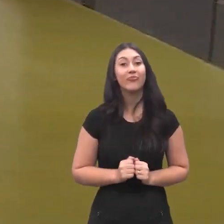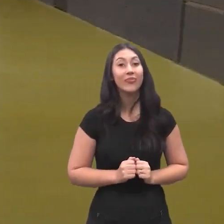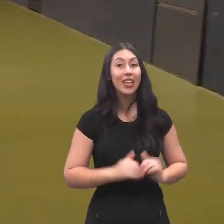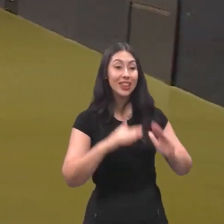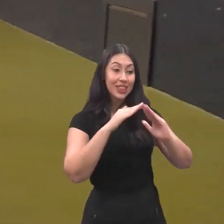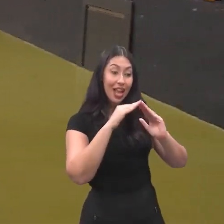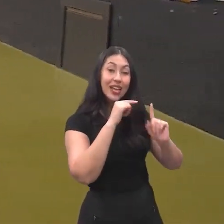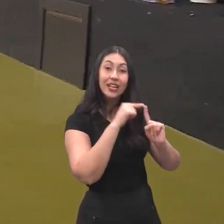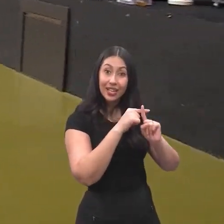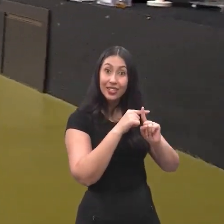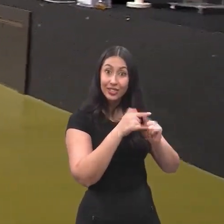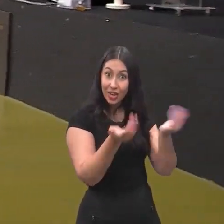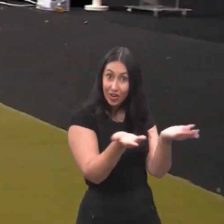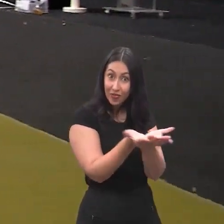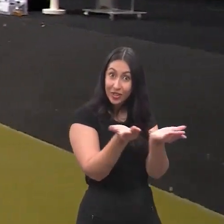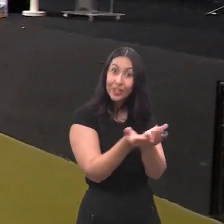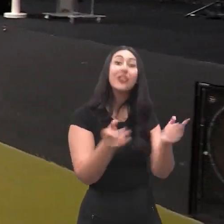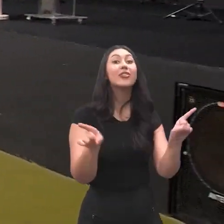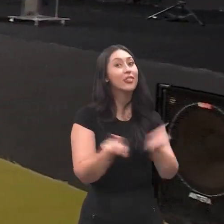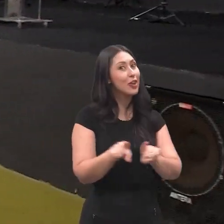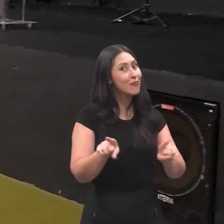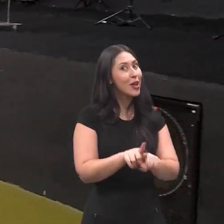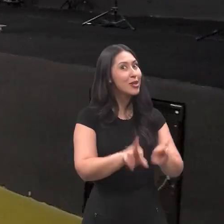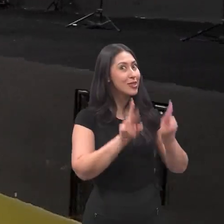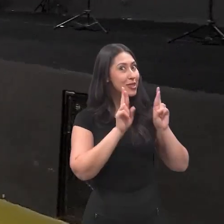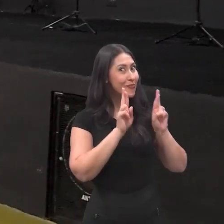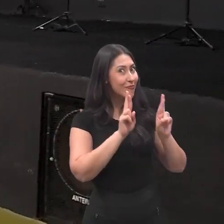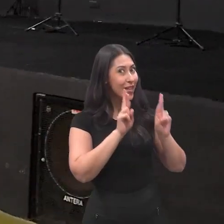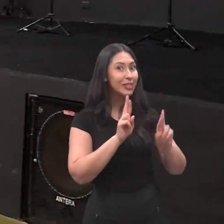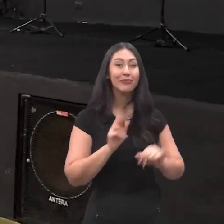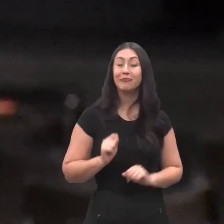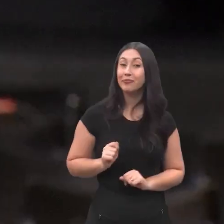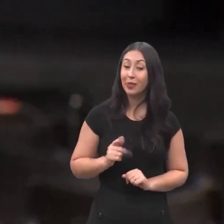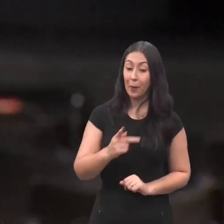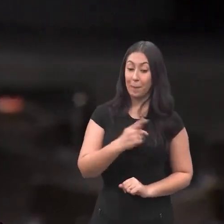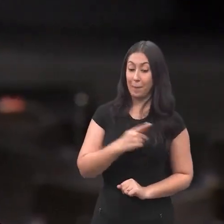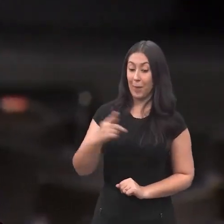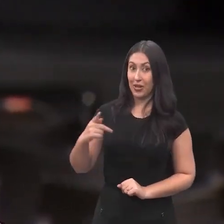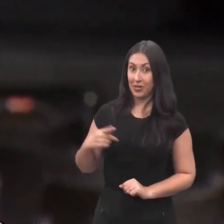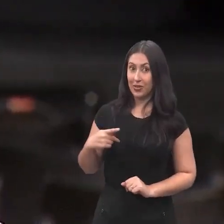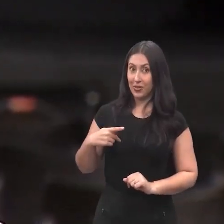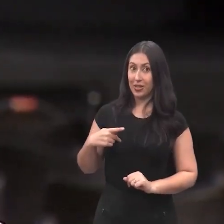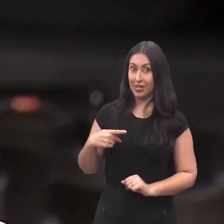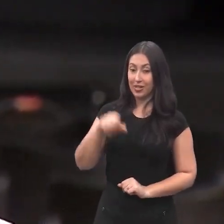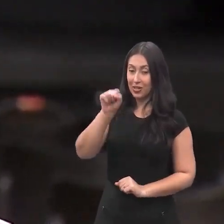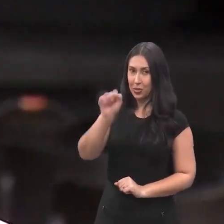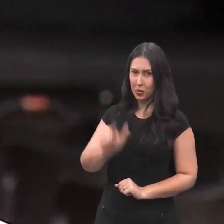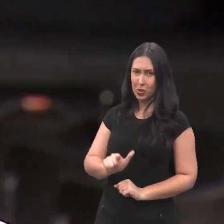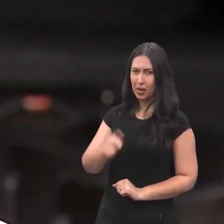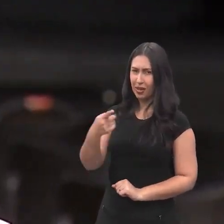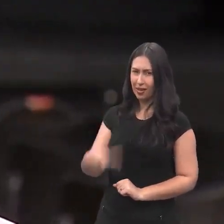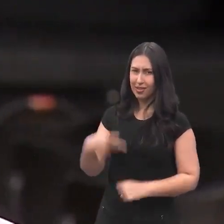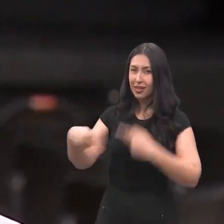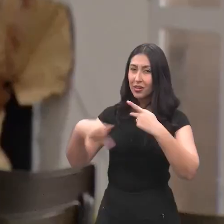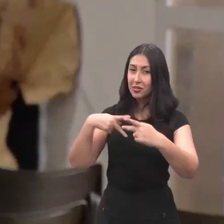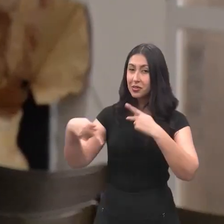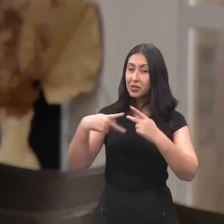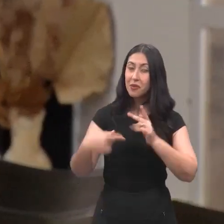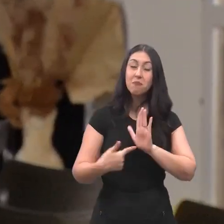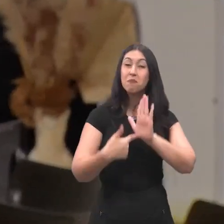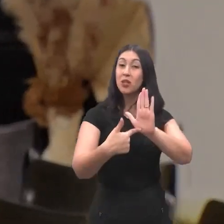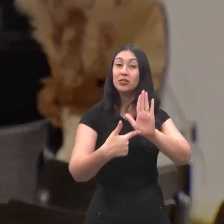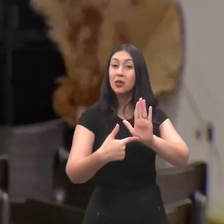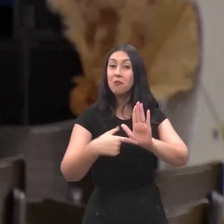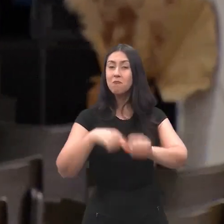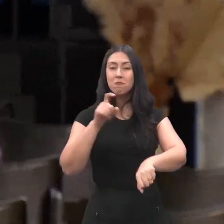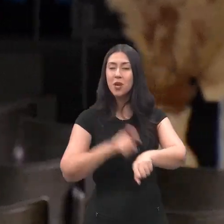igreja evangélica, a Semana Santa também é muito esperada. O pastor dessa igreja na zona sul da cidade relata